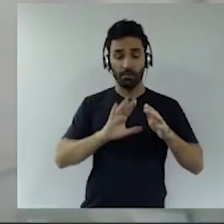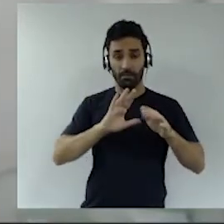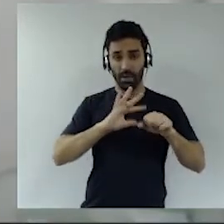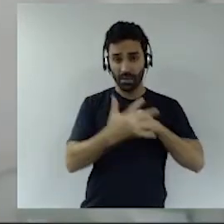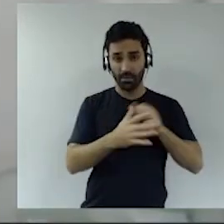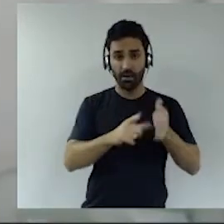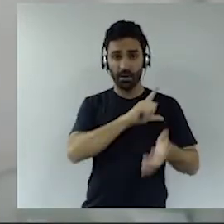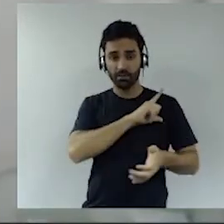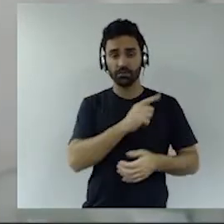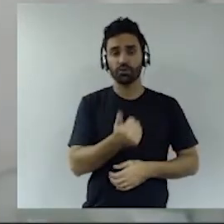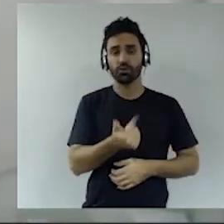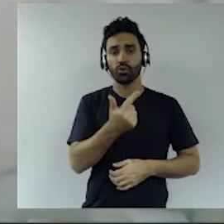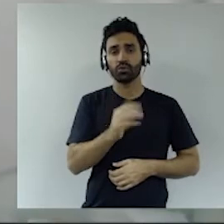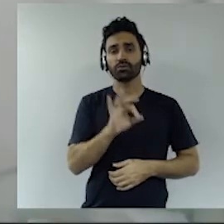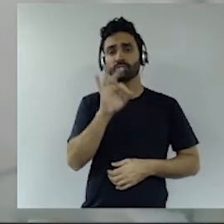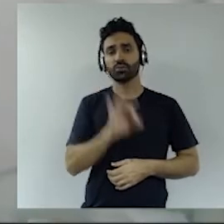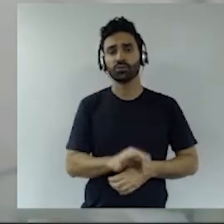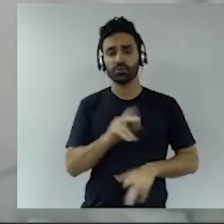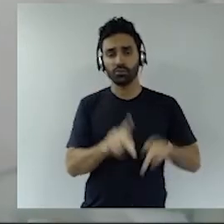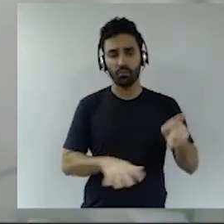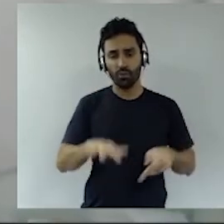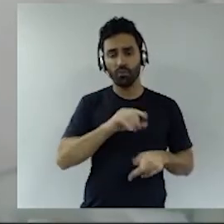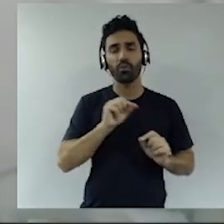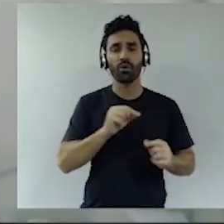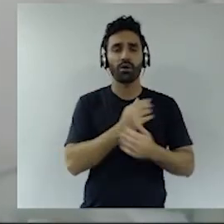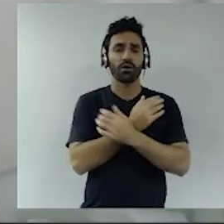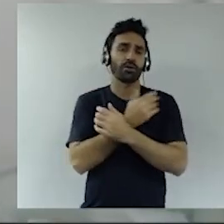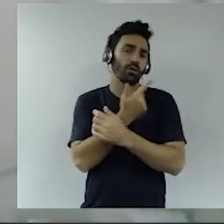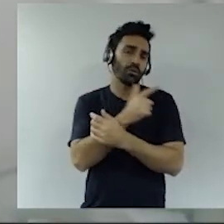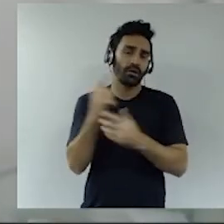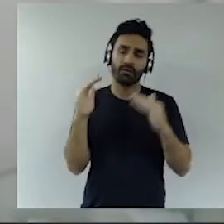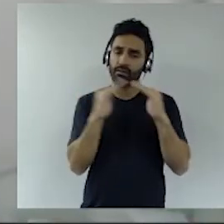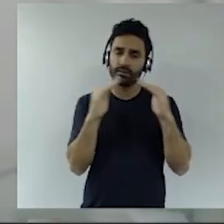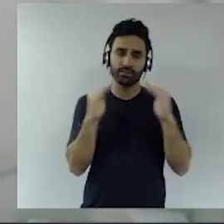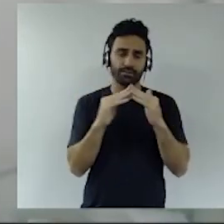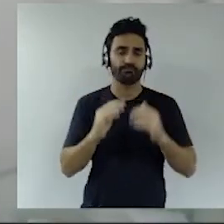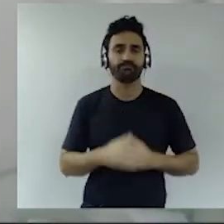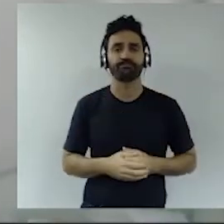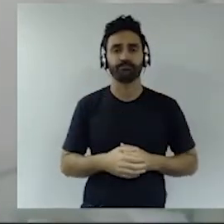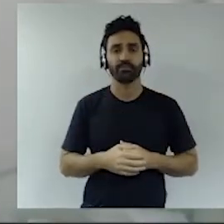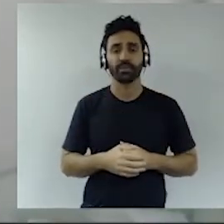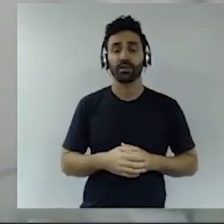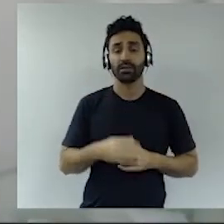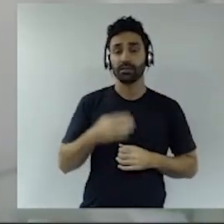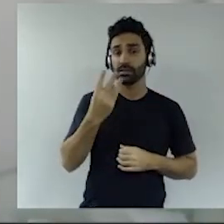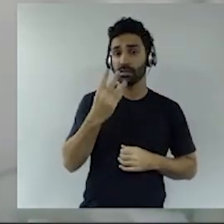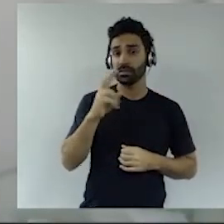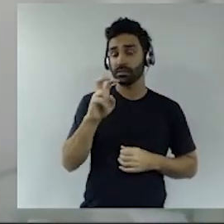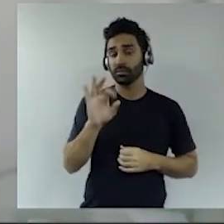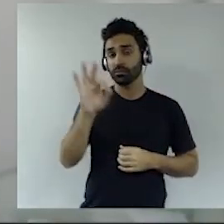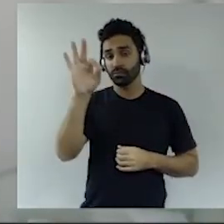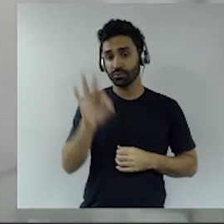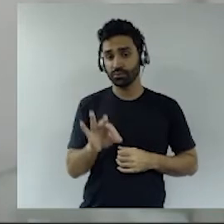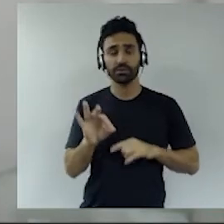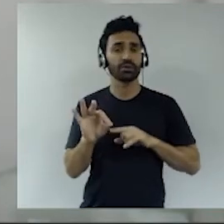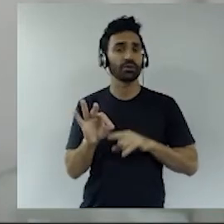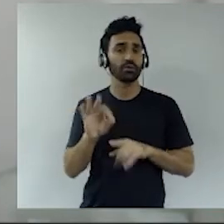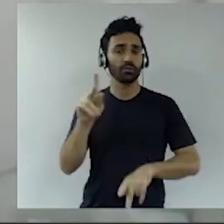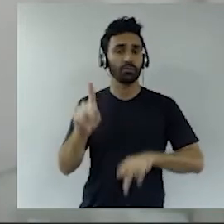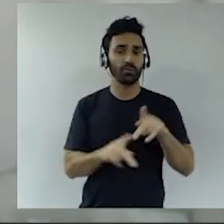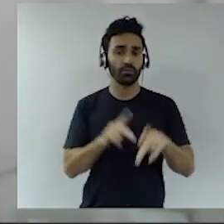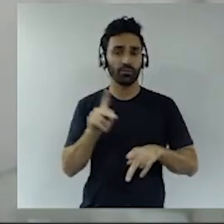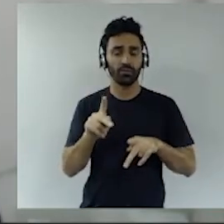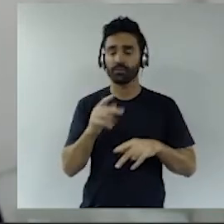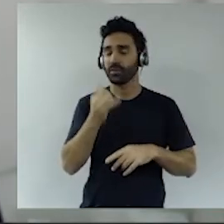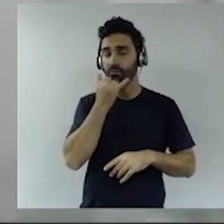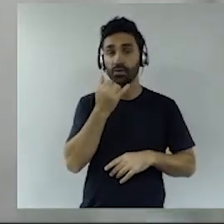tinha 12% de sua população sem habitação. Tinha 35% de sua população,